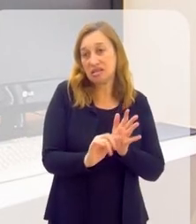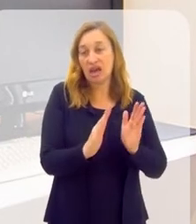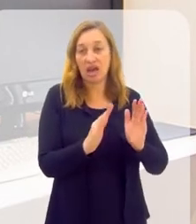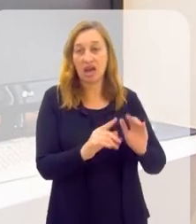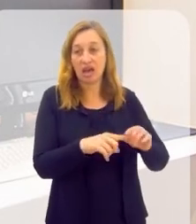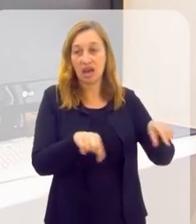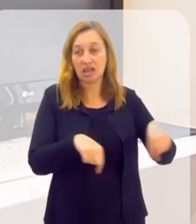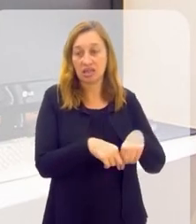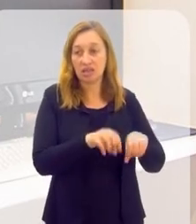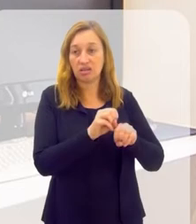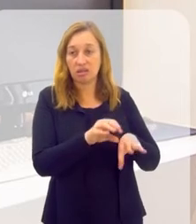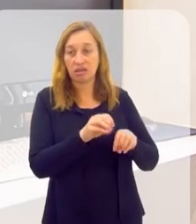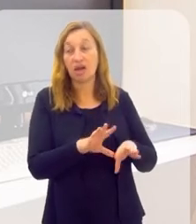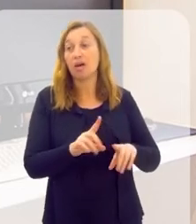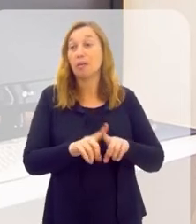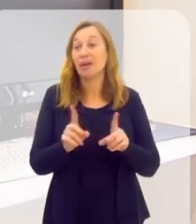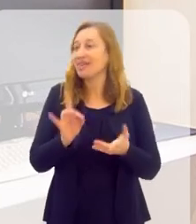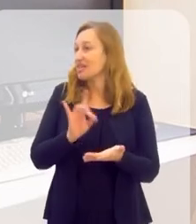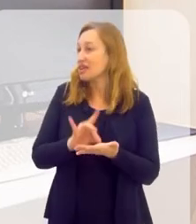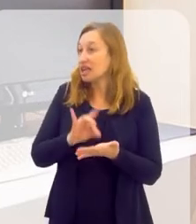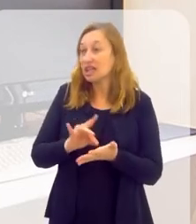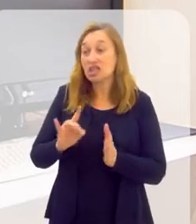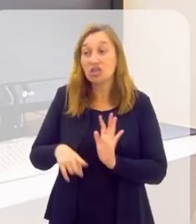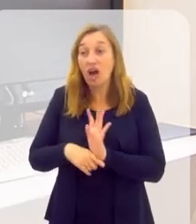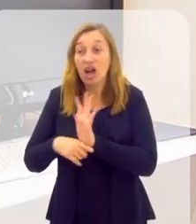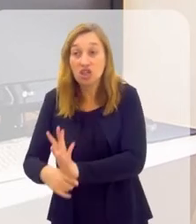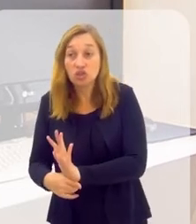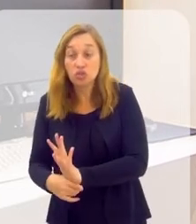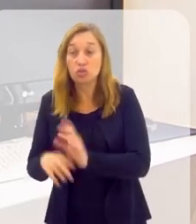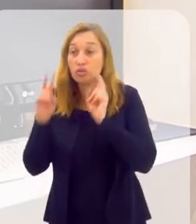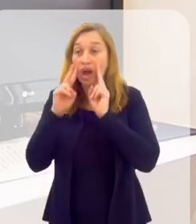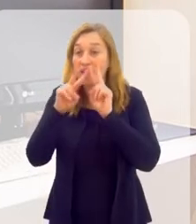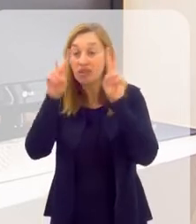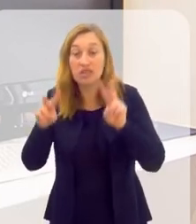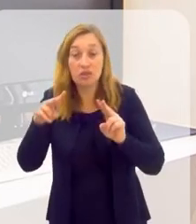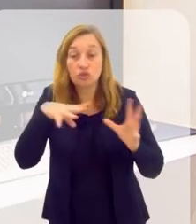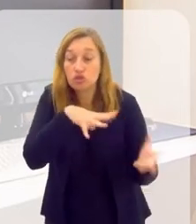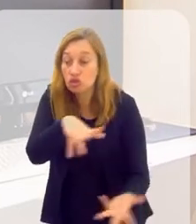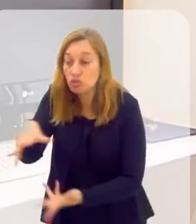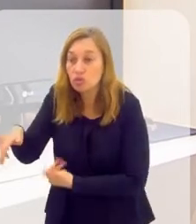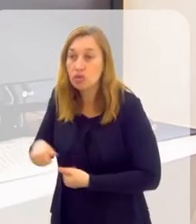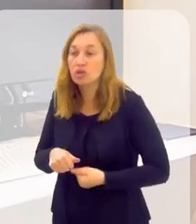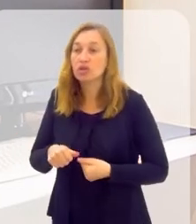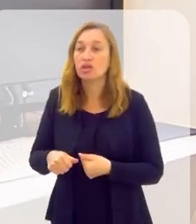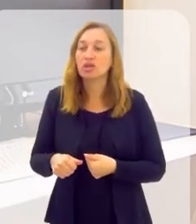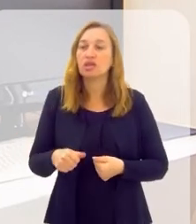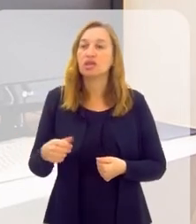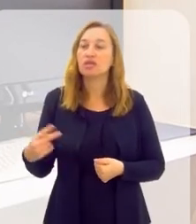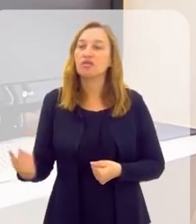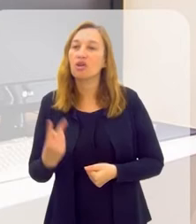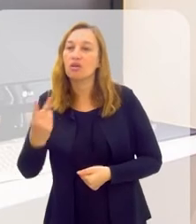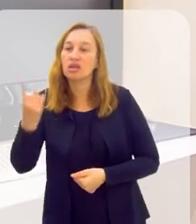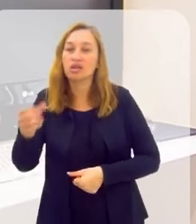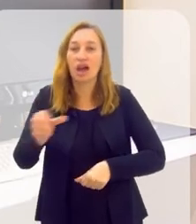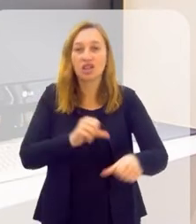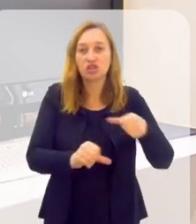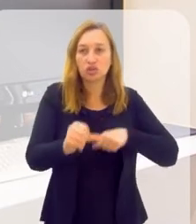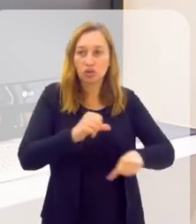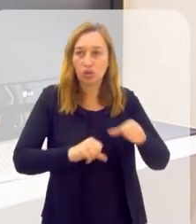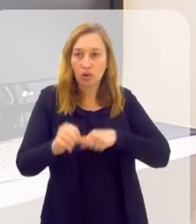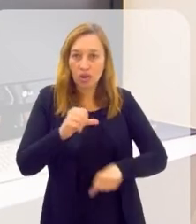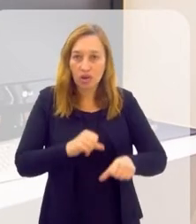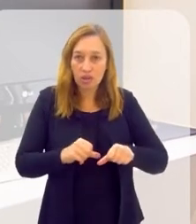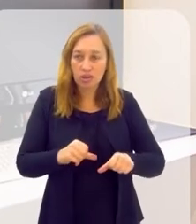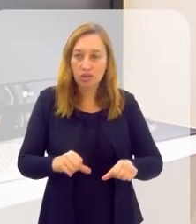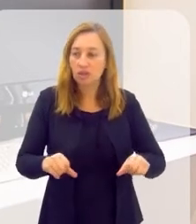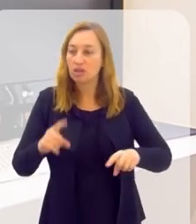conteúdo. Quando, na verdade, ele só enriquece o conteúdo, porque ele enriquece a visão de mundo, ele enriquece as trocas e